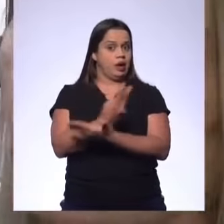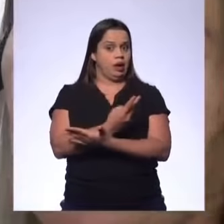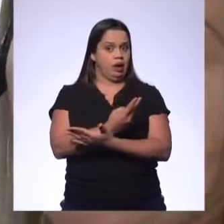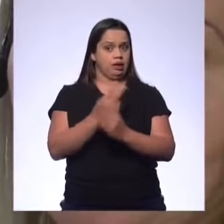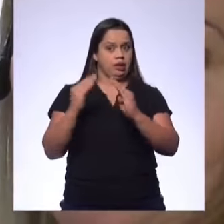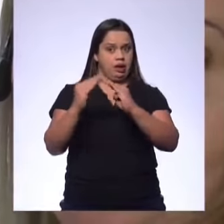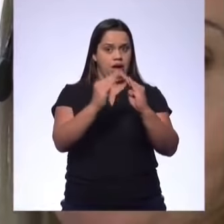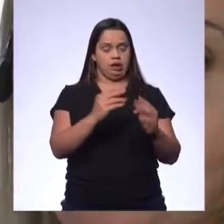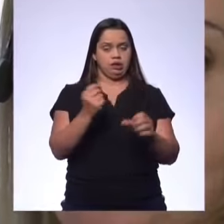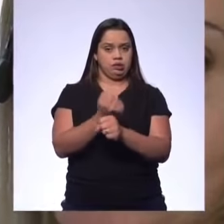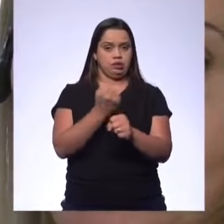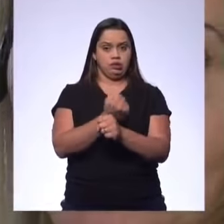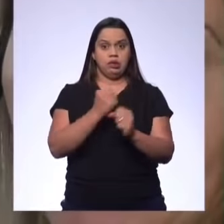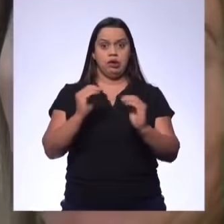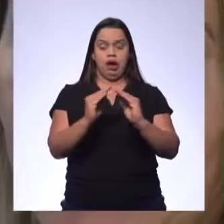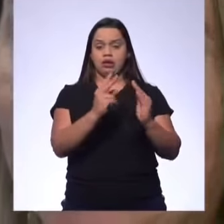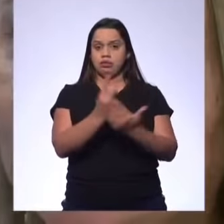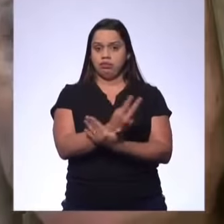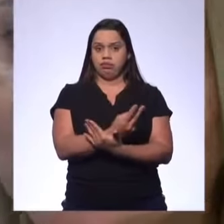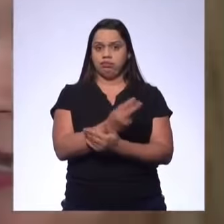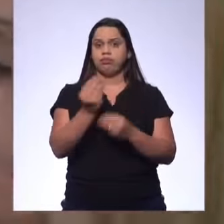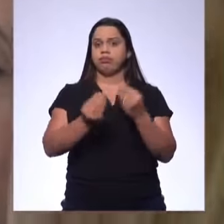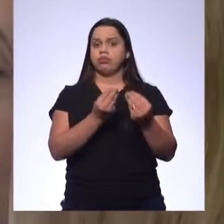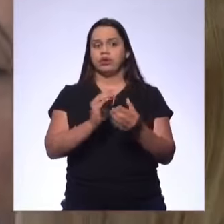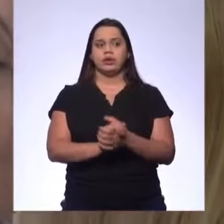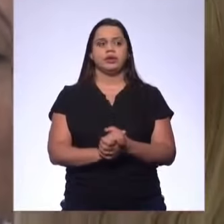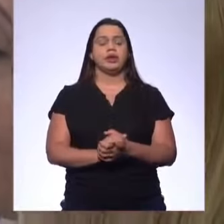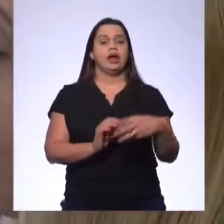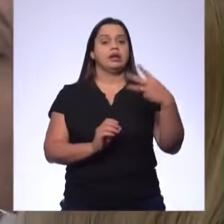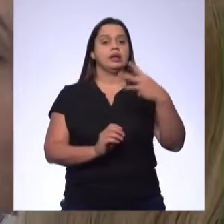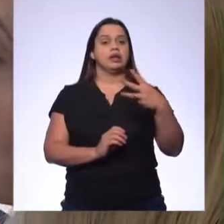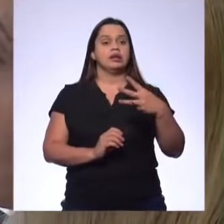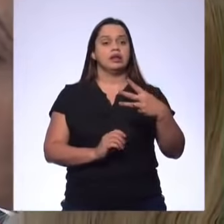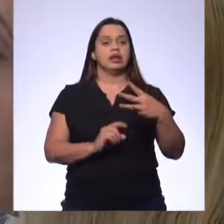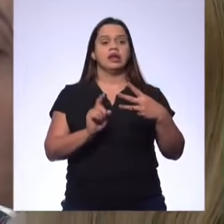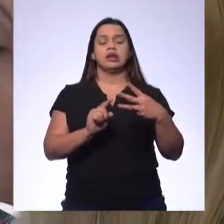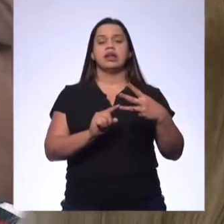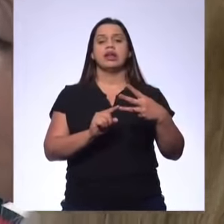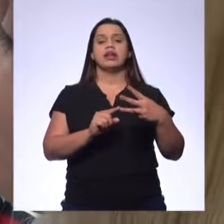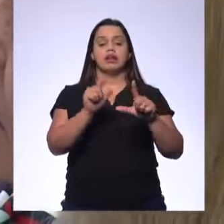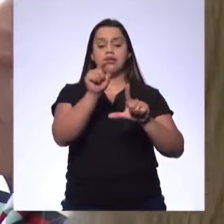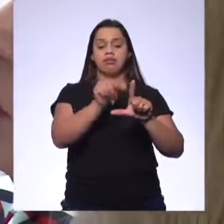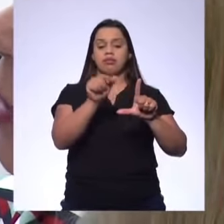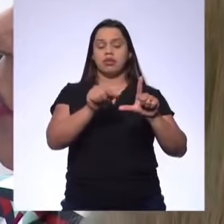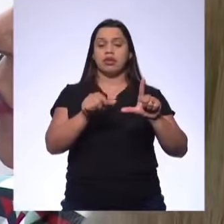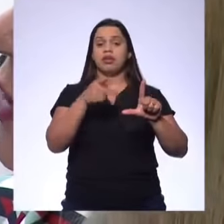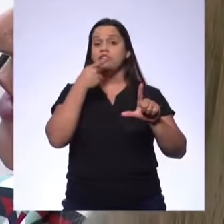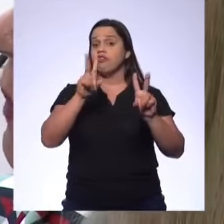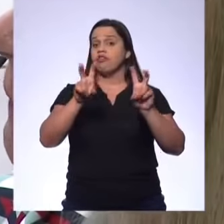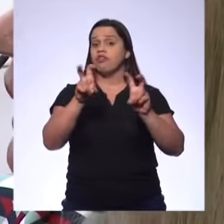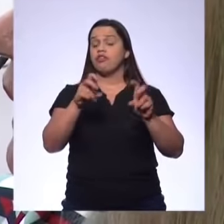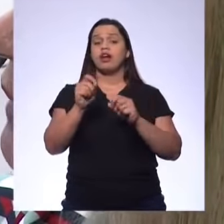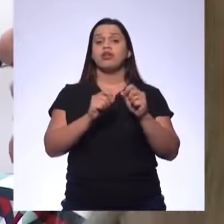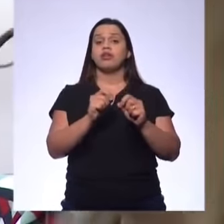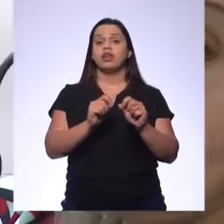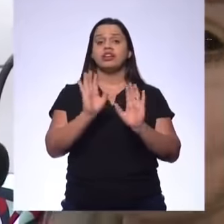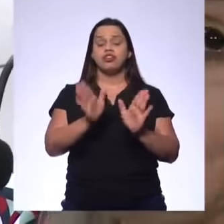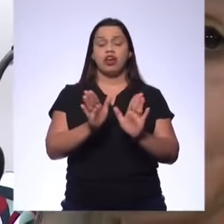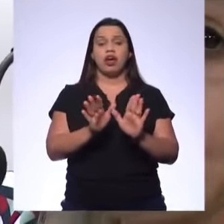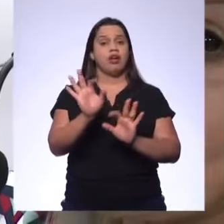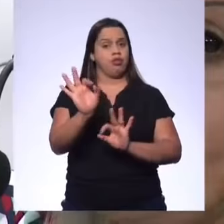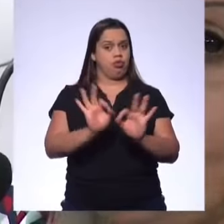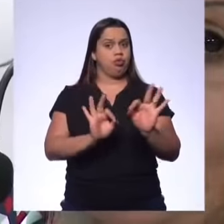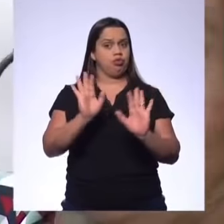construção irregular? Né? A terceira, qual é a parte daqui que fala sobre a construção preparada, que